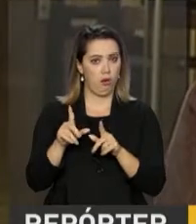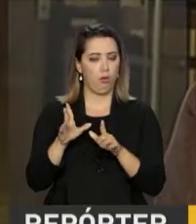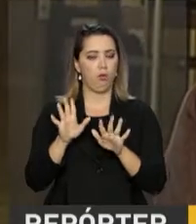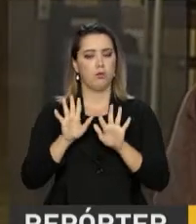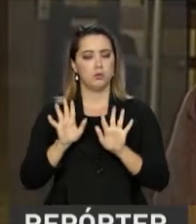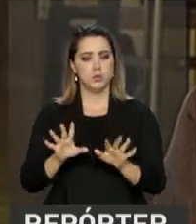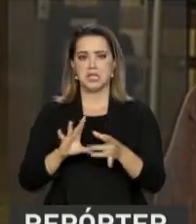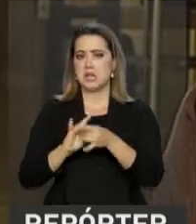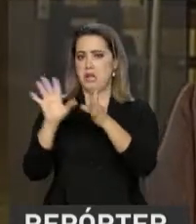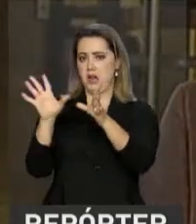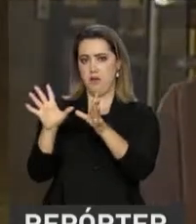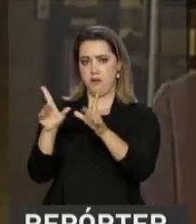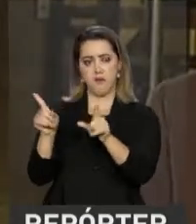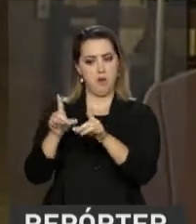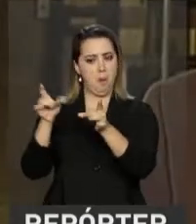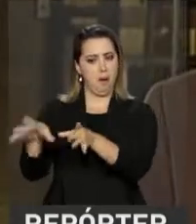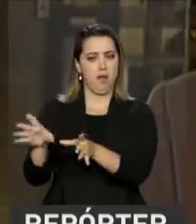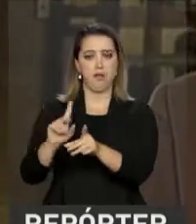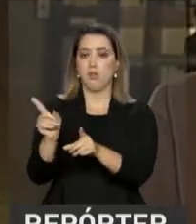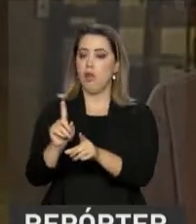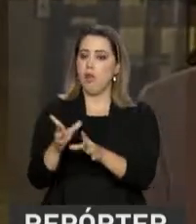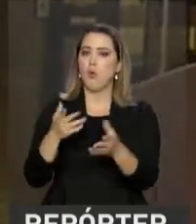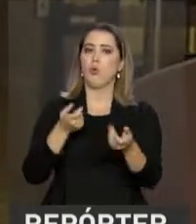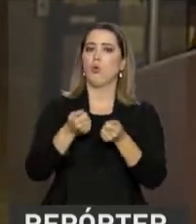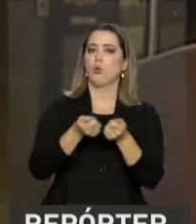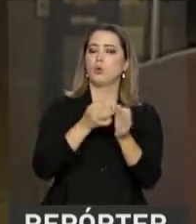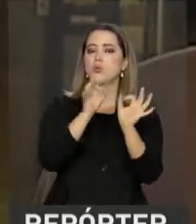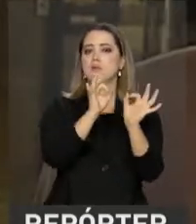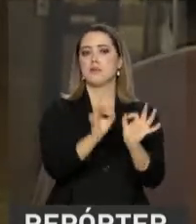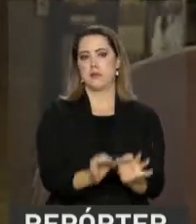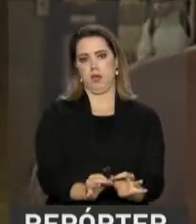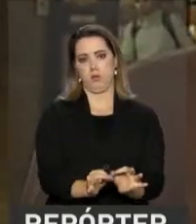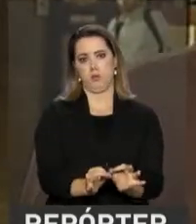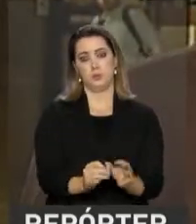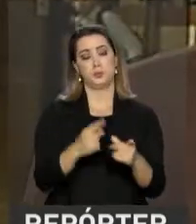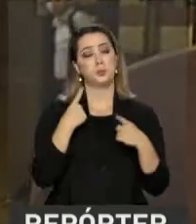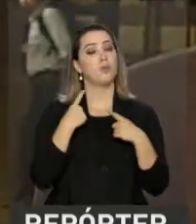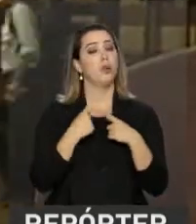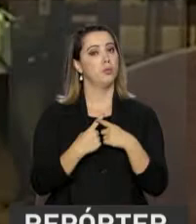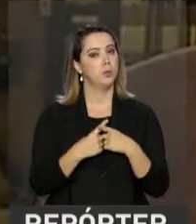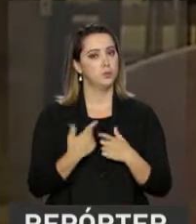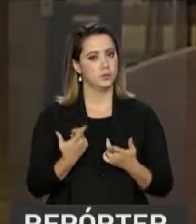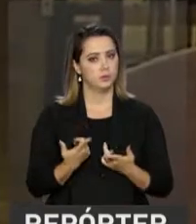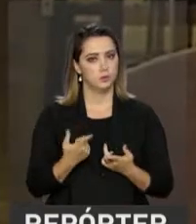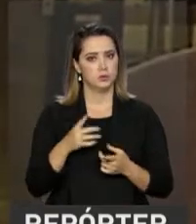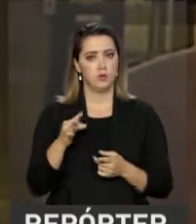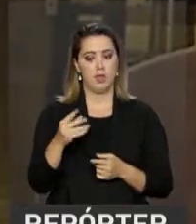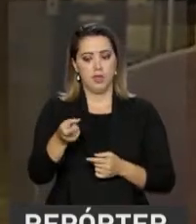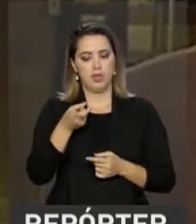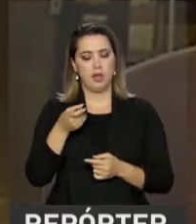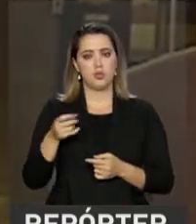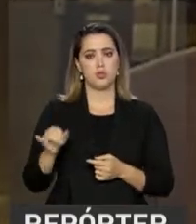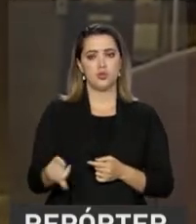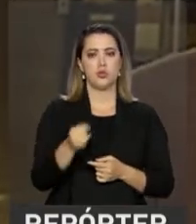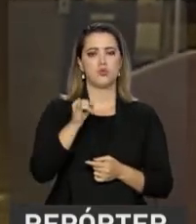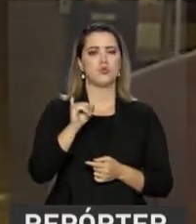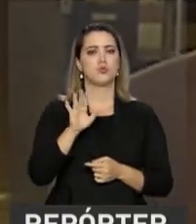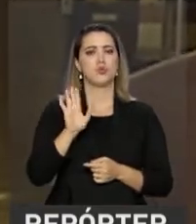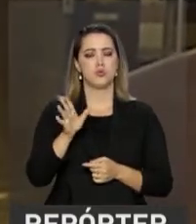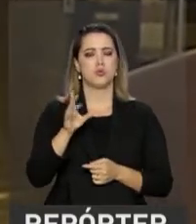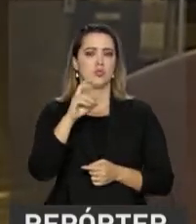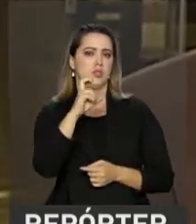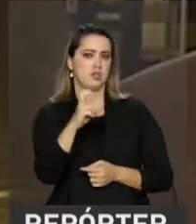digamos indo além do que deveria por que a taxa real de juro